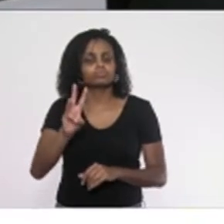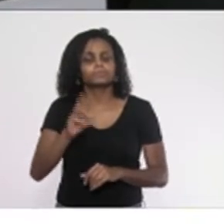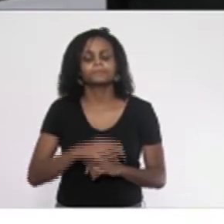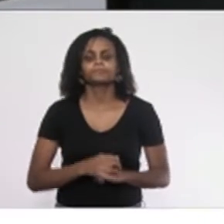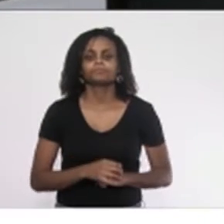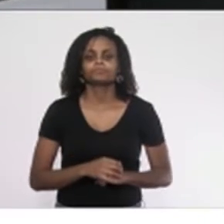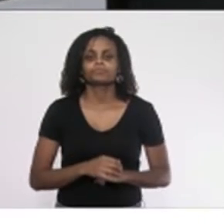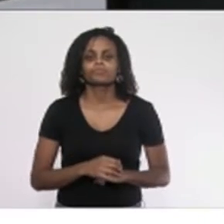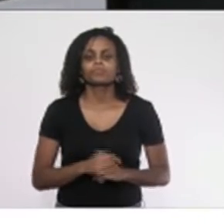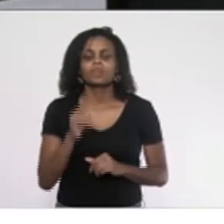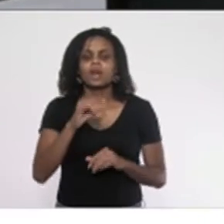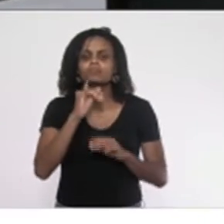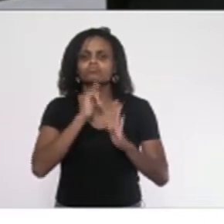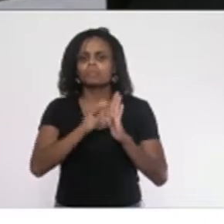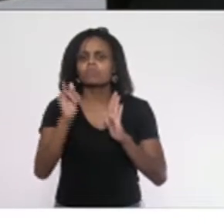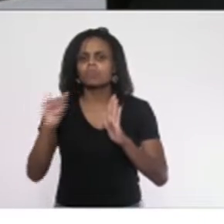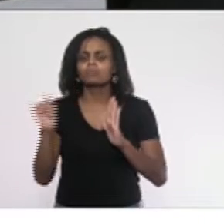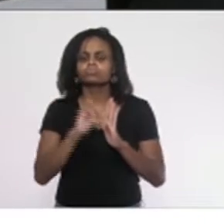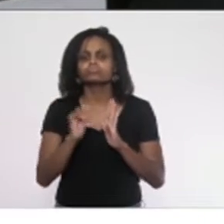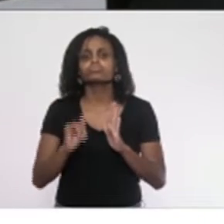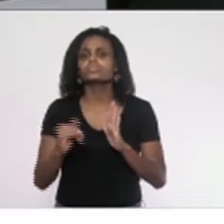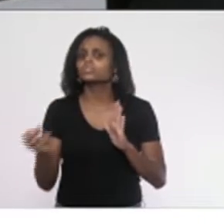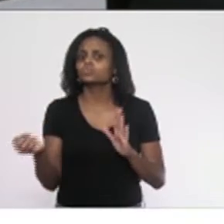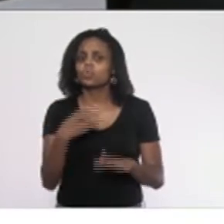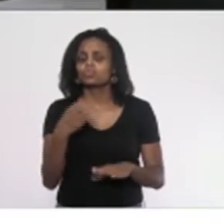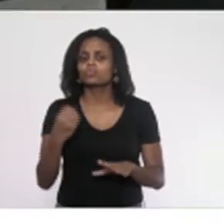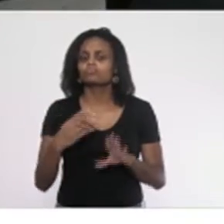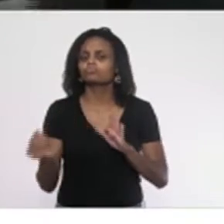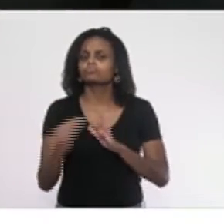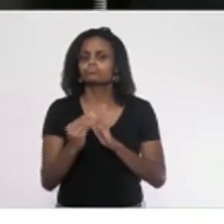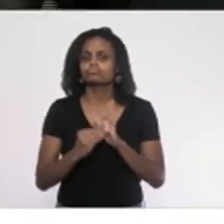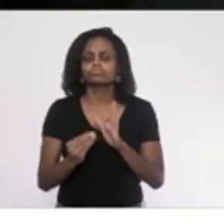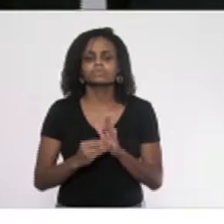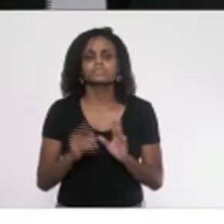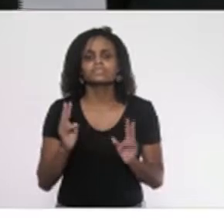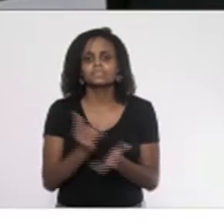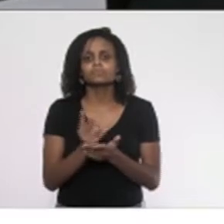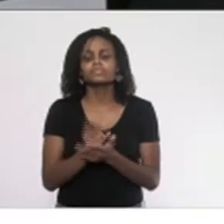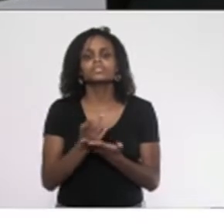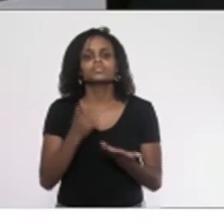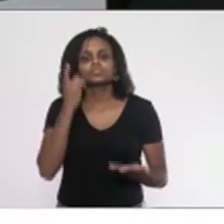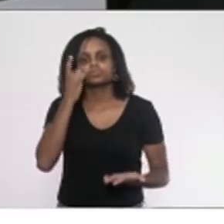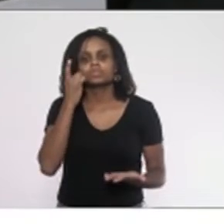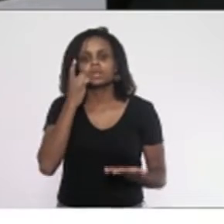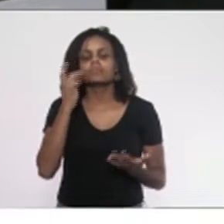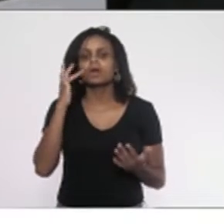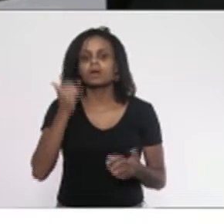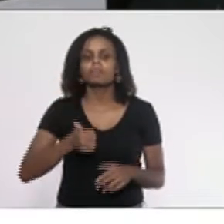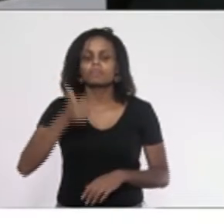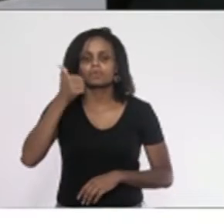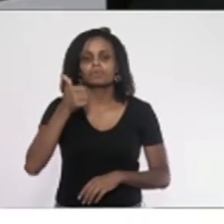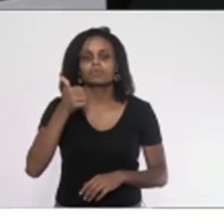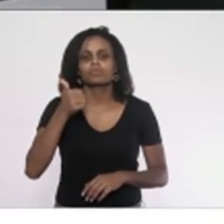como informações atualizadas, se assim os deputados considerarem melhor.